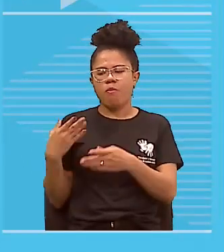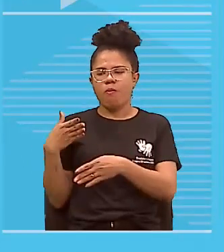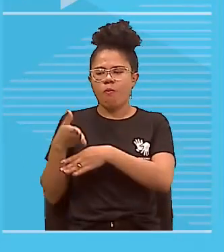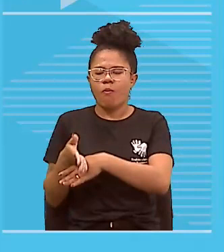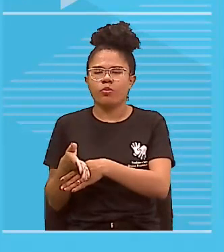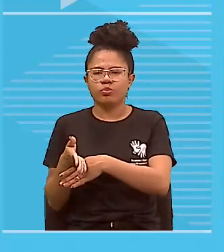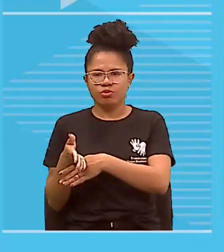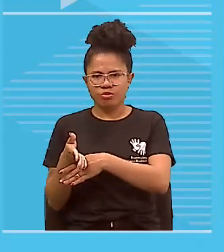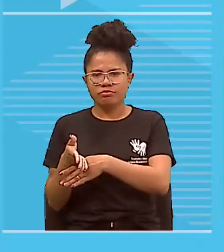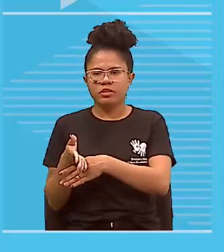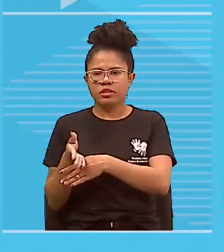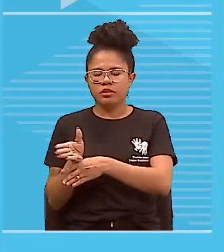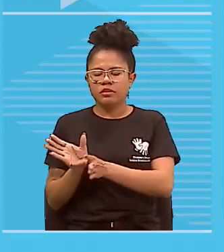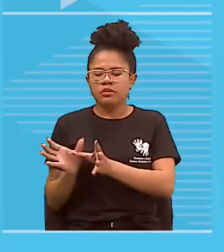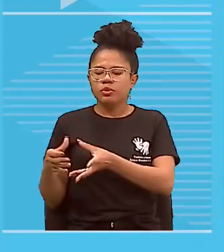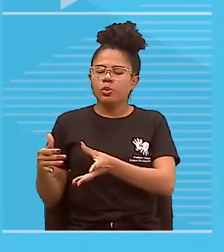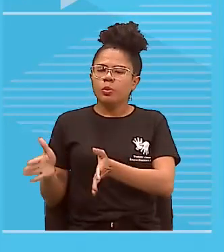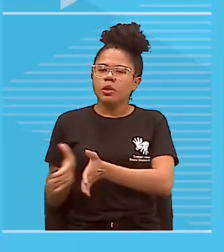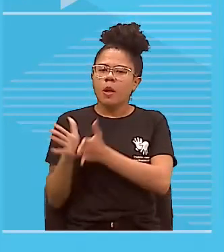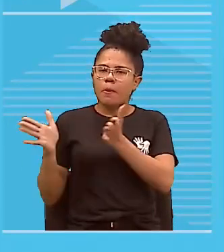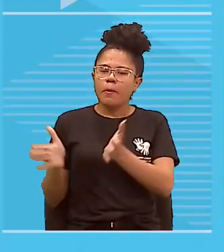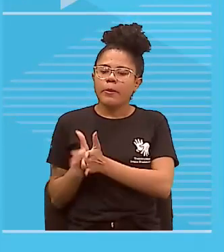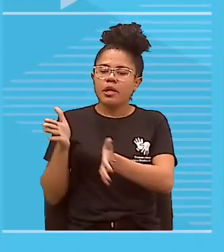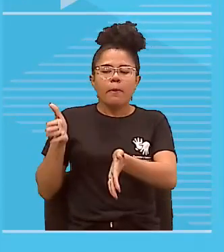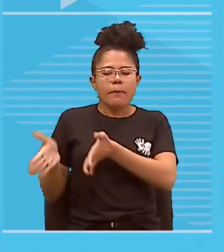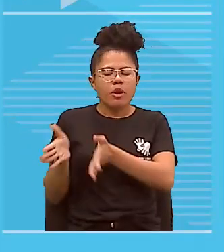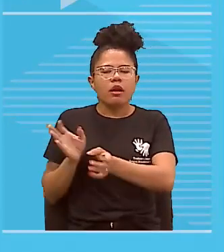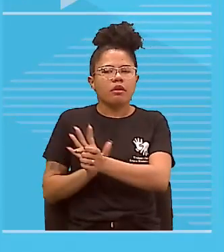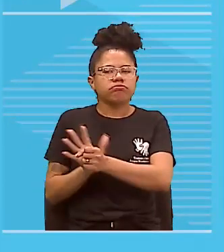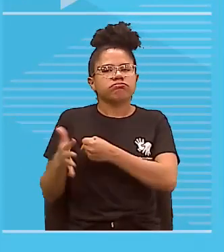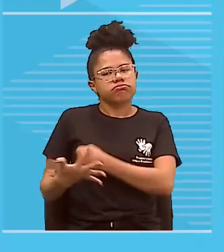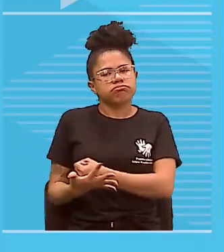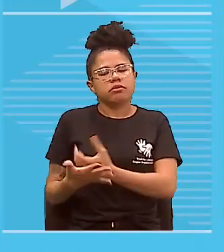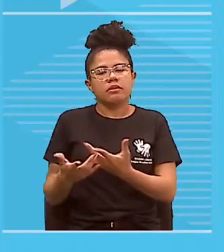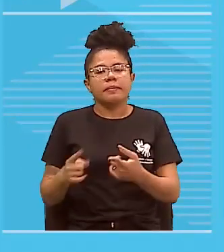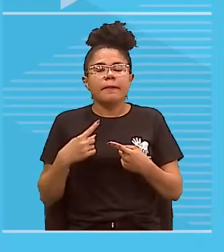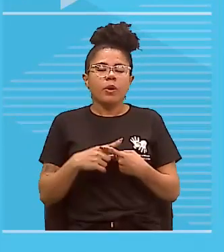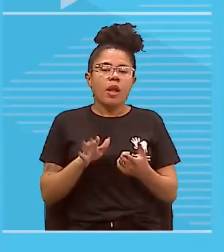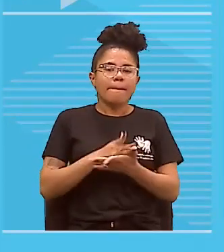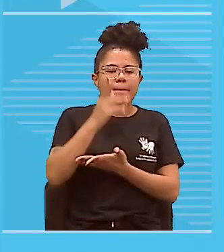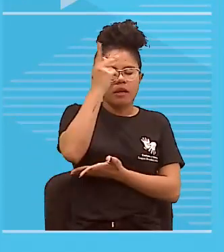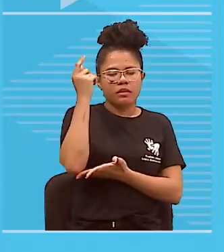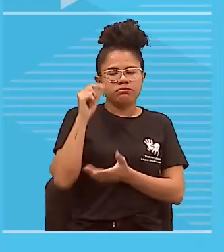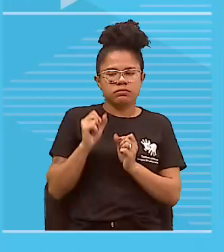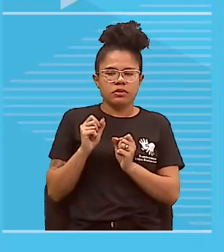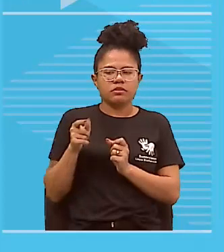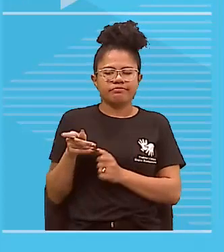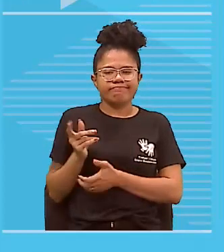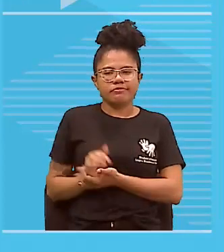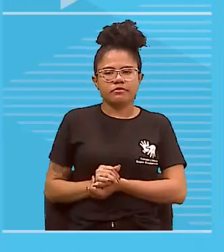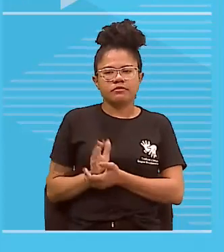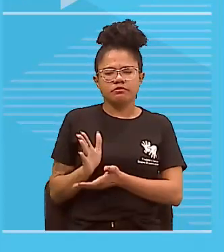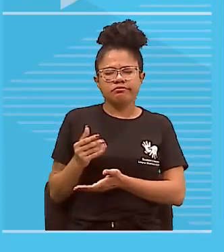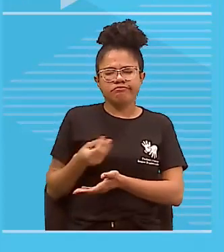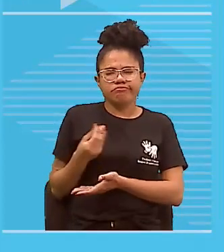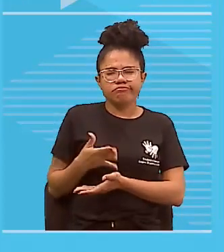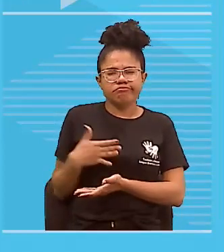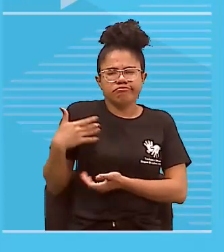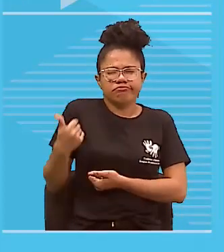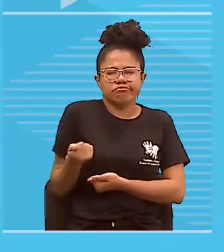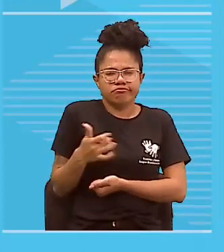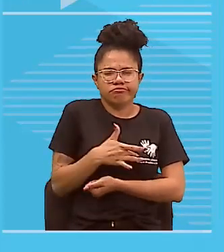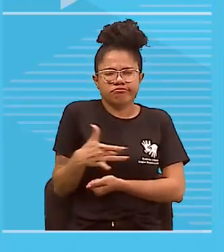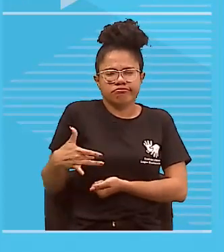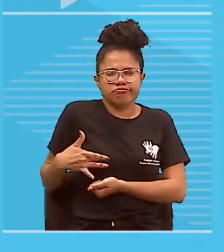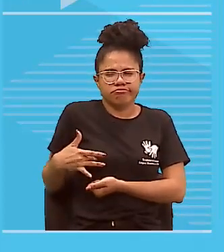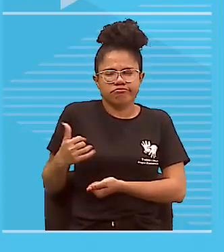o quê? Sobre essa história que a gente pensava que o povo ia começar a pensar melhor, sobre a vida, sobre os outros, mas não foi bem assim. As